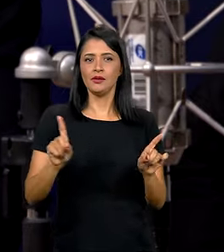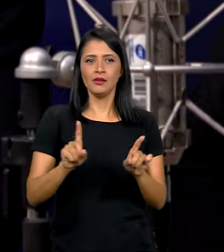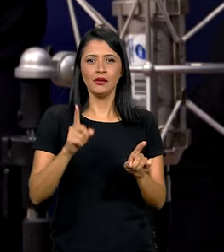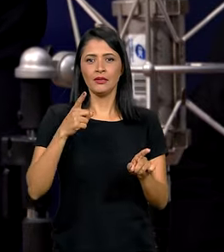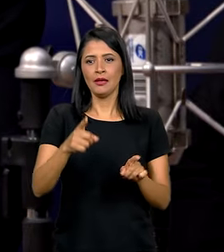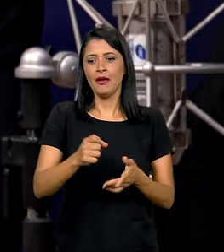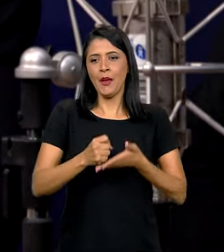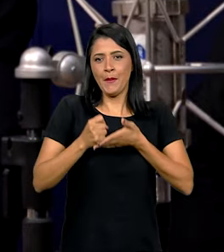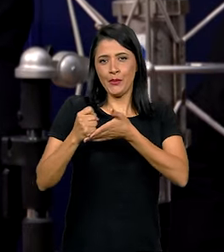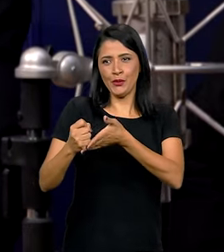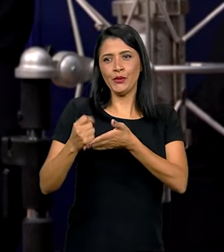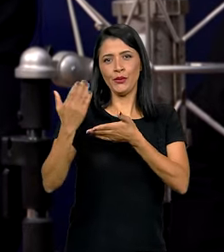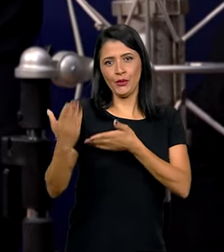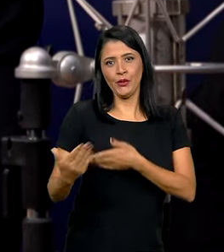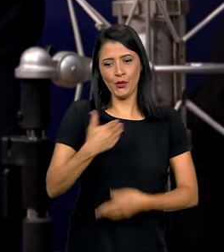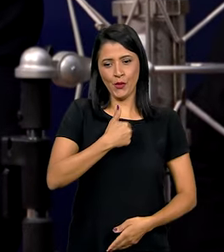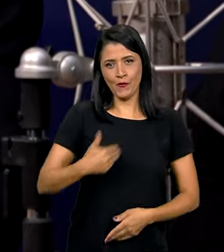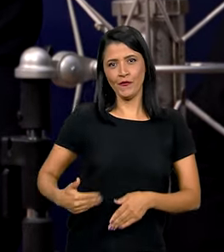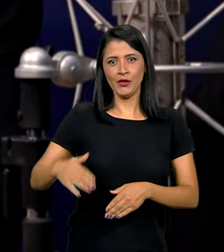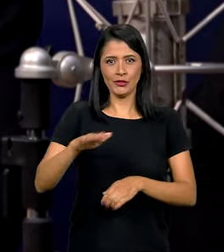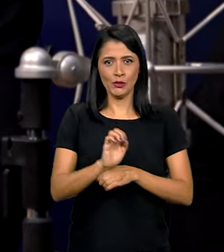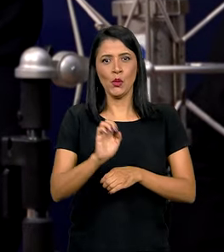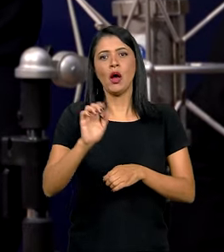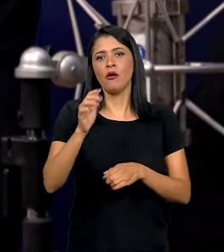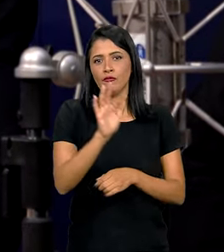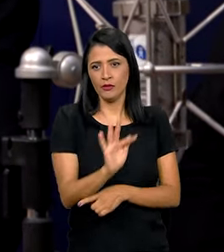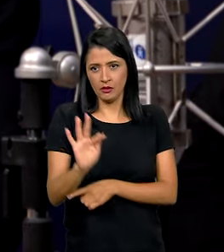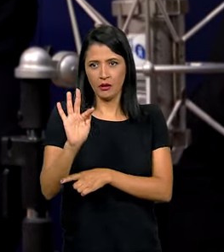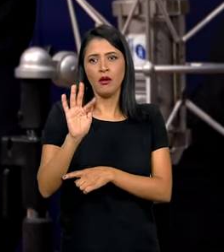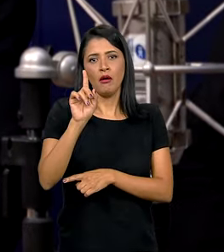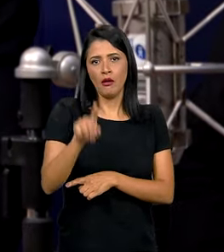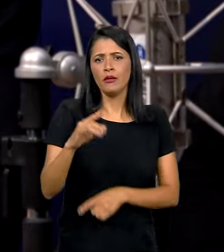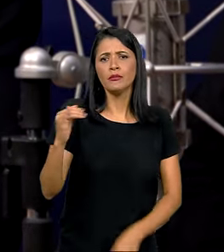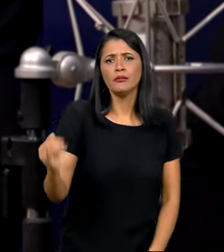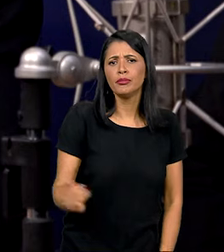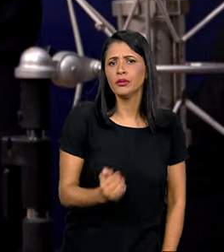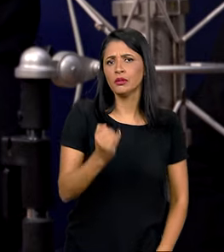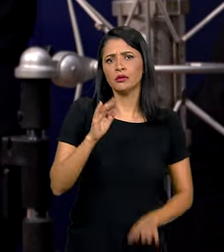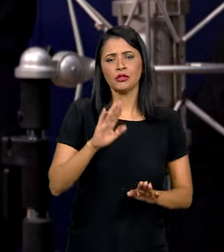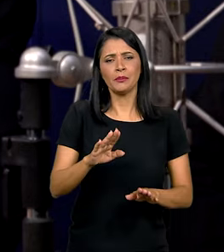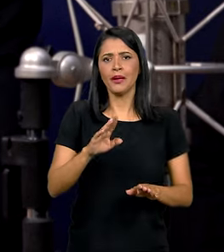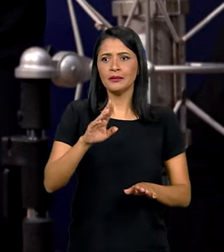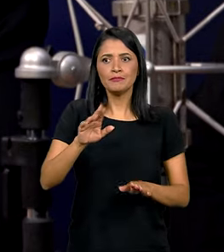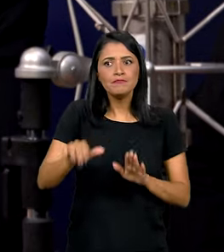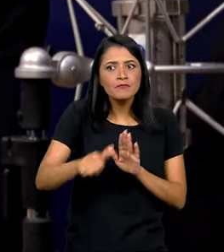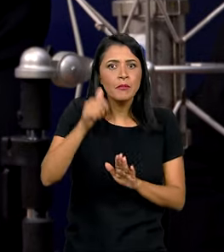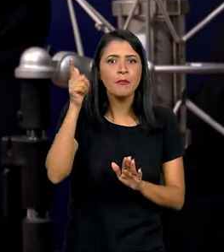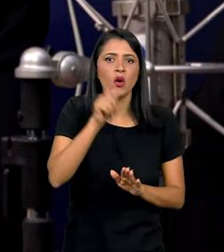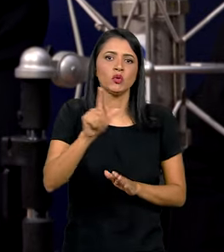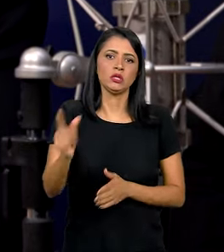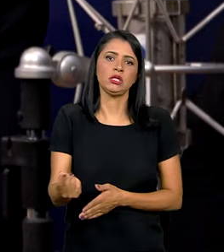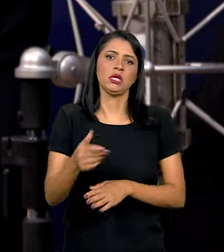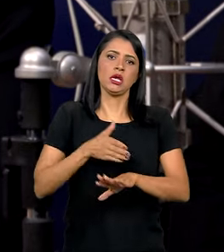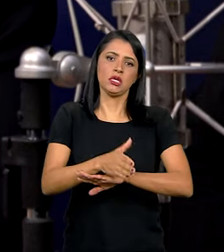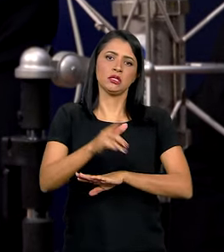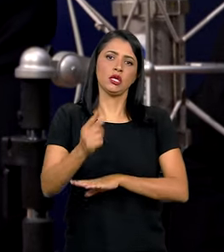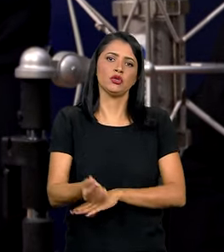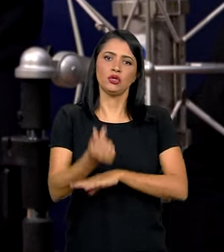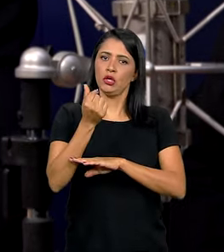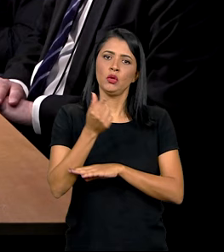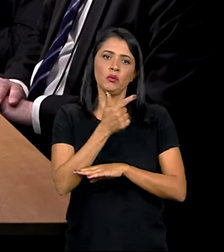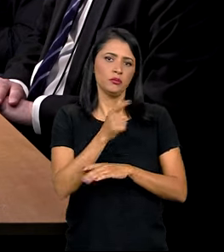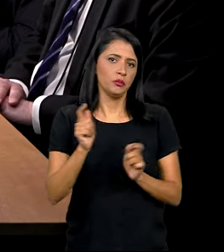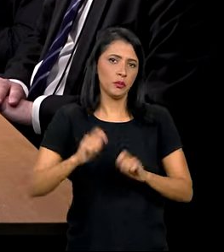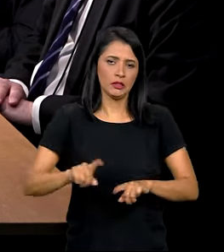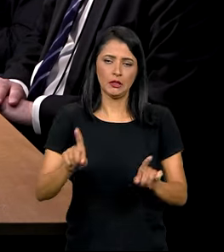óbvio que contar com apoio do do do governo estadual e Federal é sempre muito importante mas que isso não seja um pré-requisito para se obter acesso acesso a